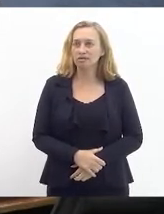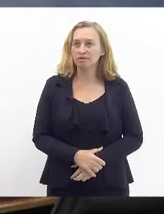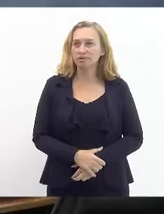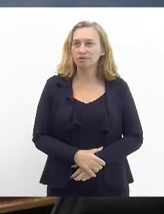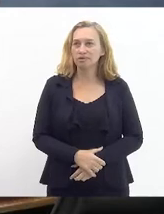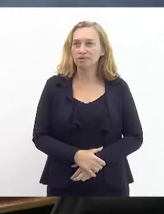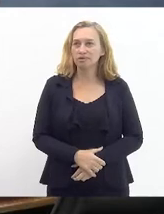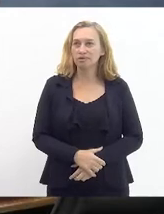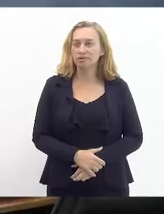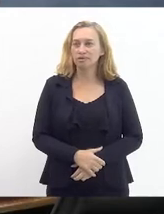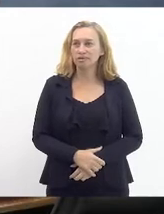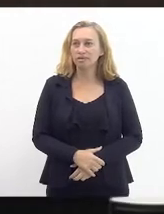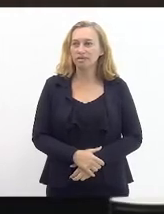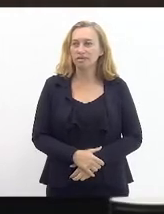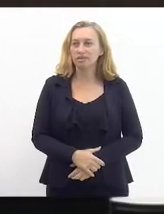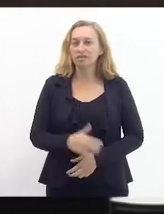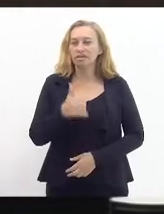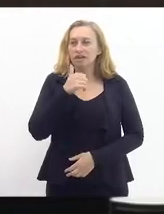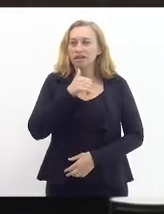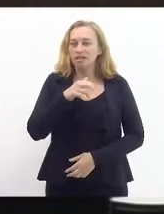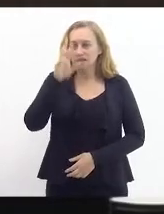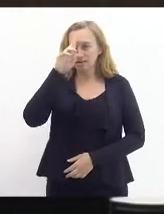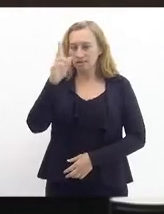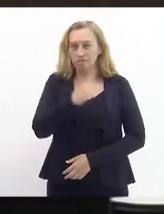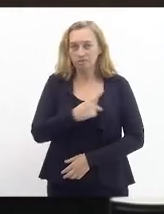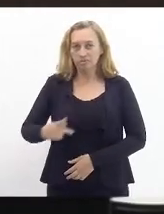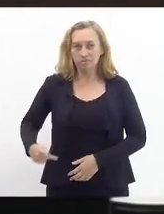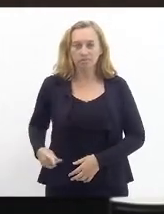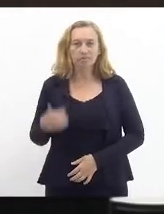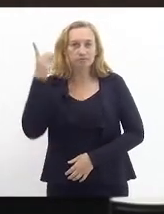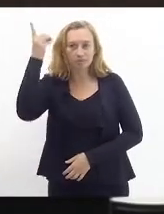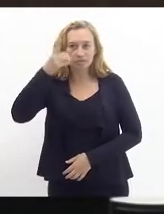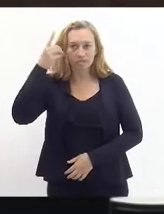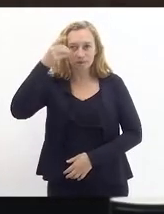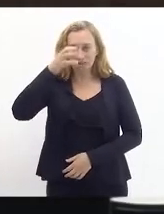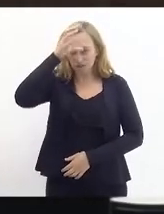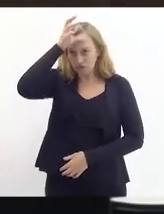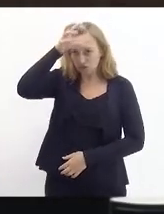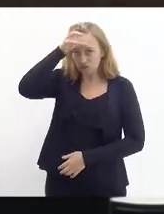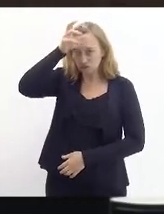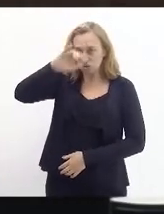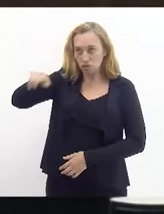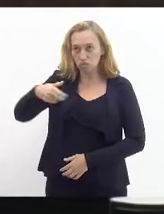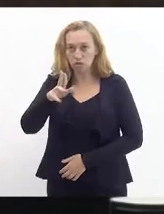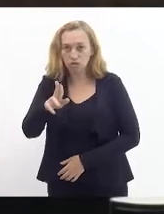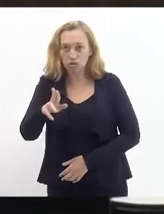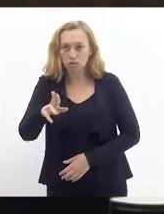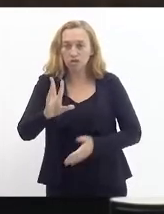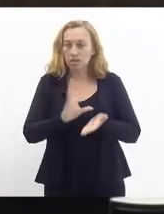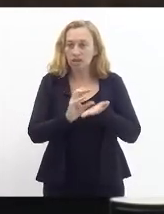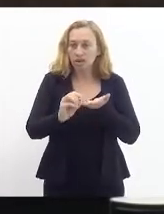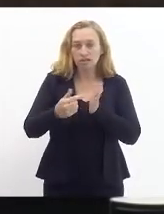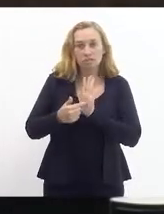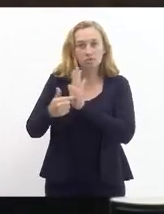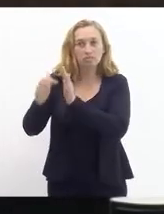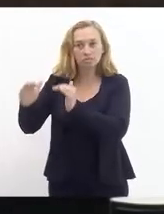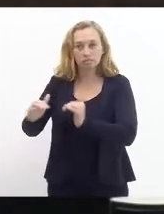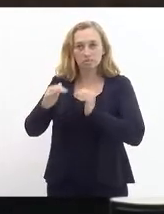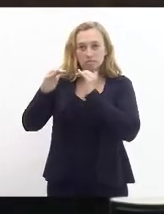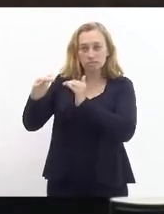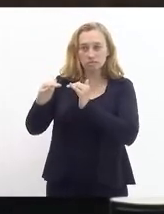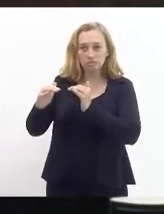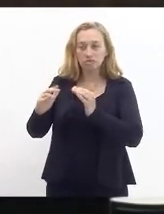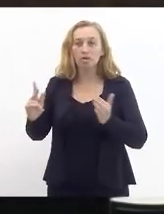a senhora Presidente deputada tia Ju a ata reflete com exatidão